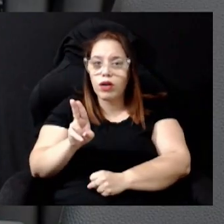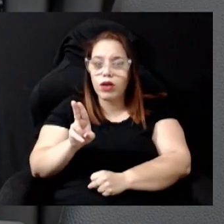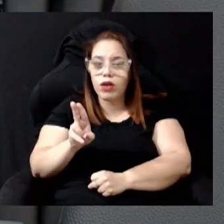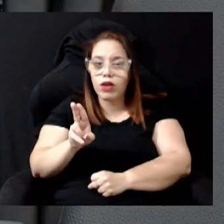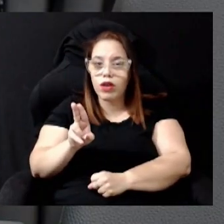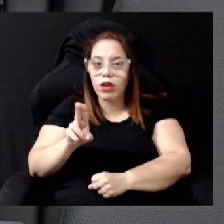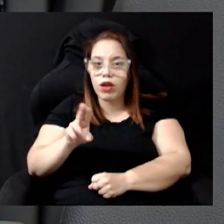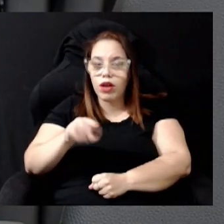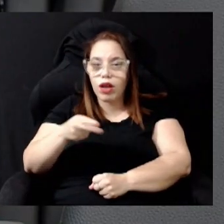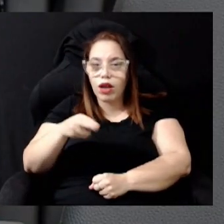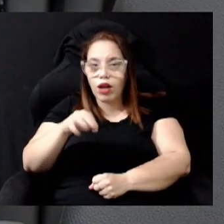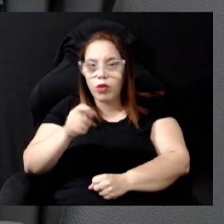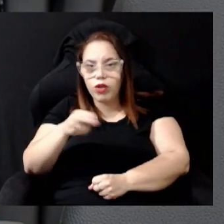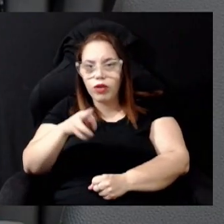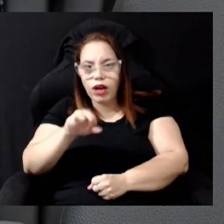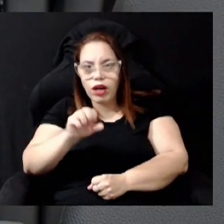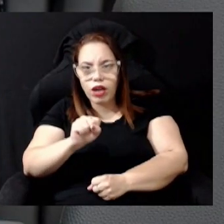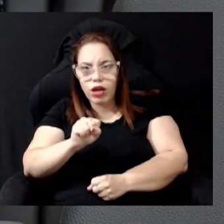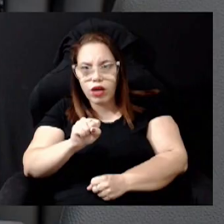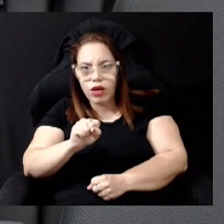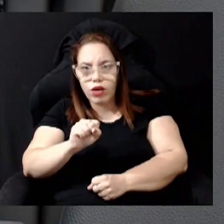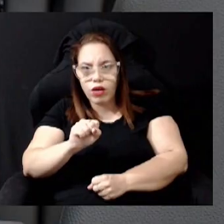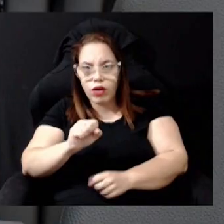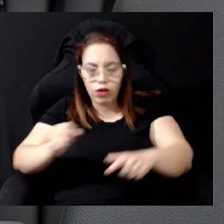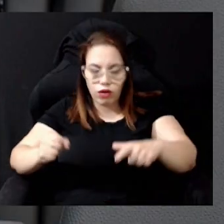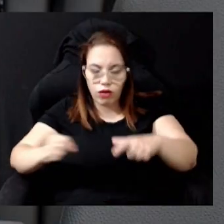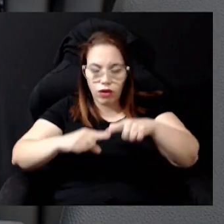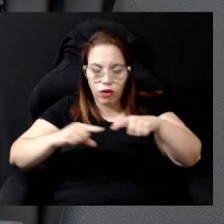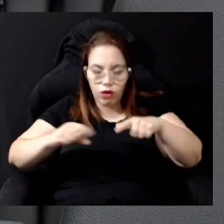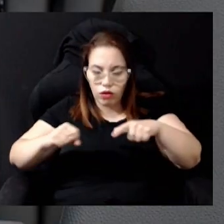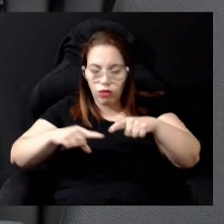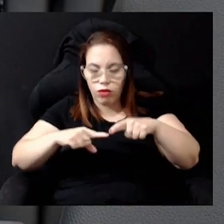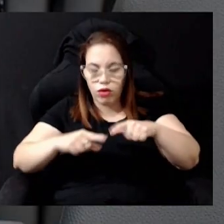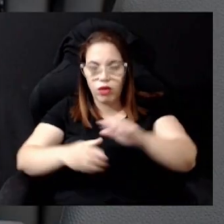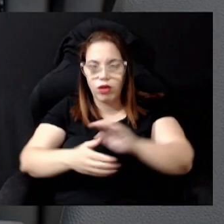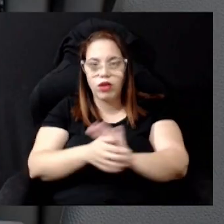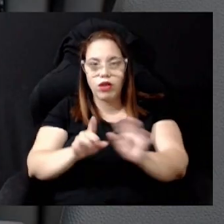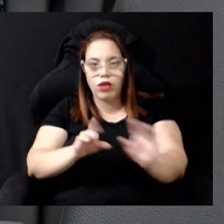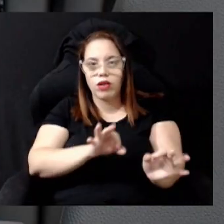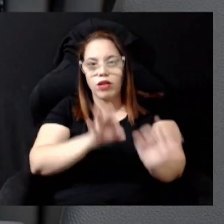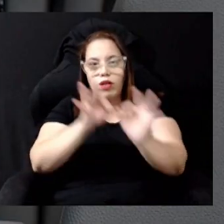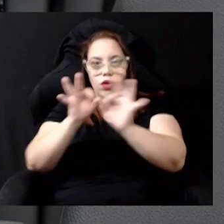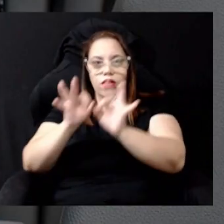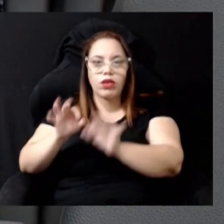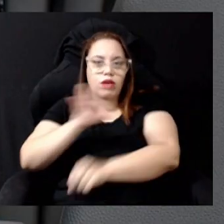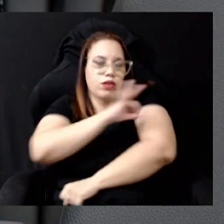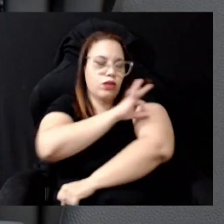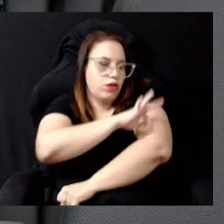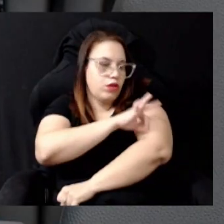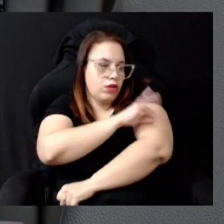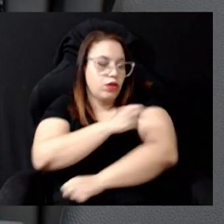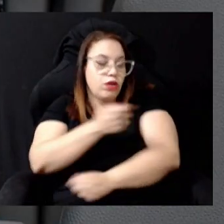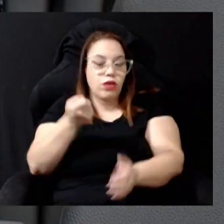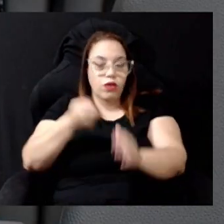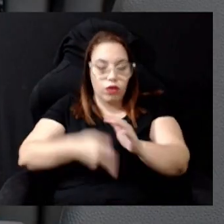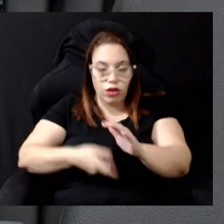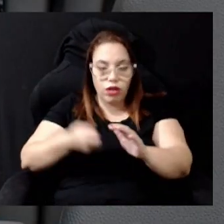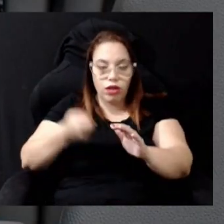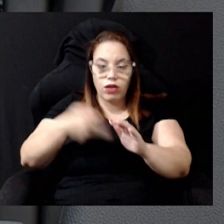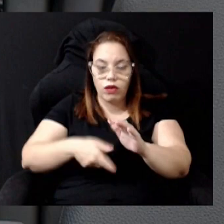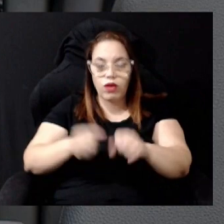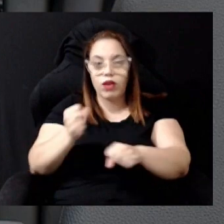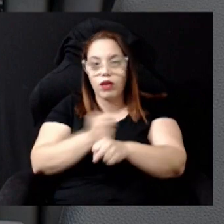os times de futebol de várzea. A gente observa que a prefeitura faz um baita do investimento, faz a reforma ali